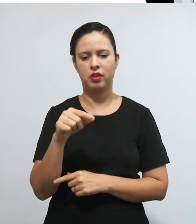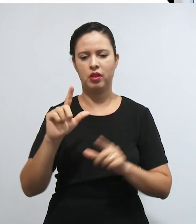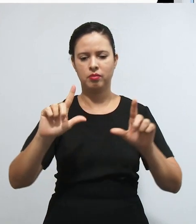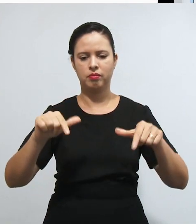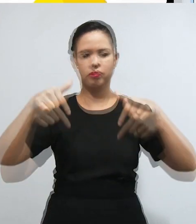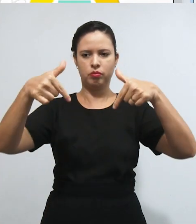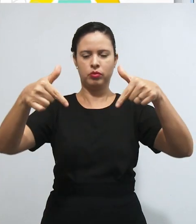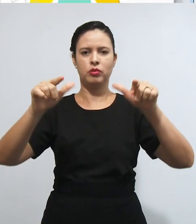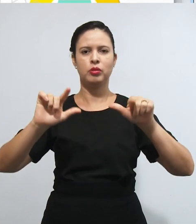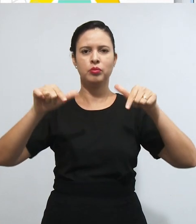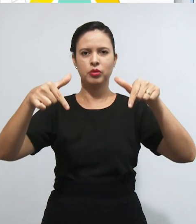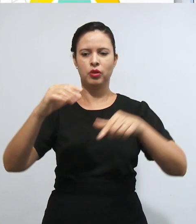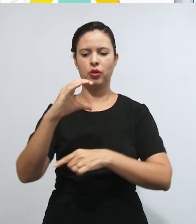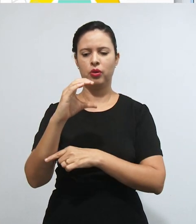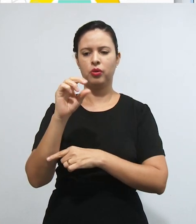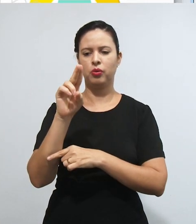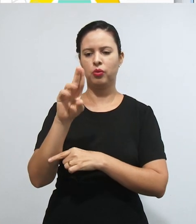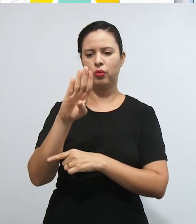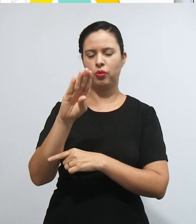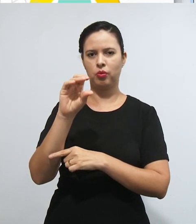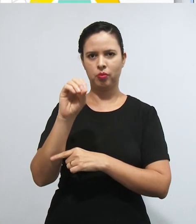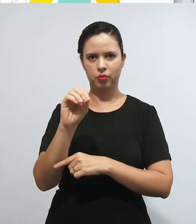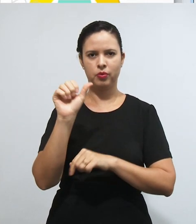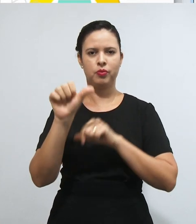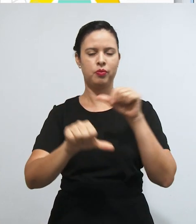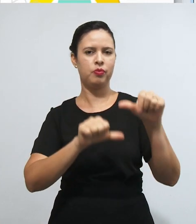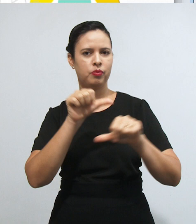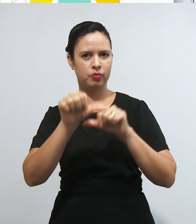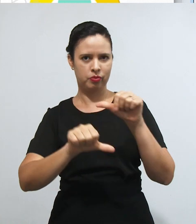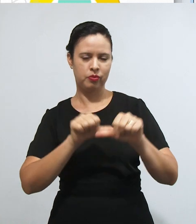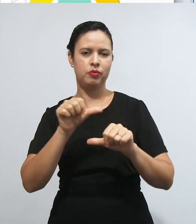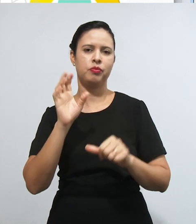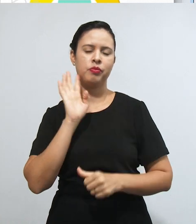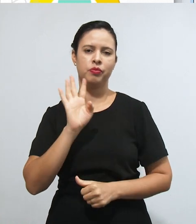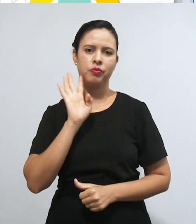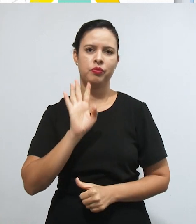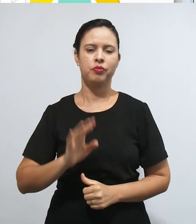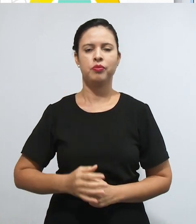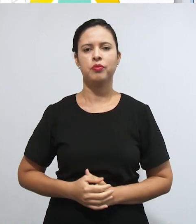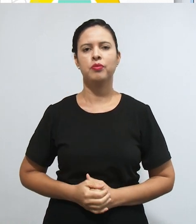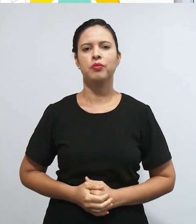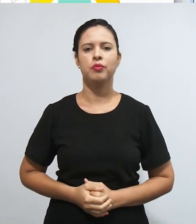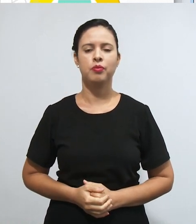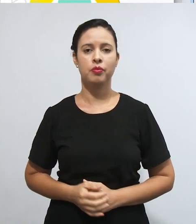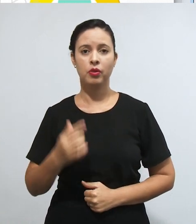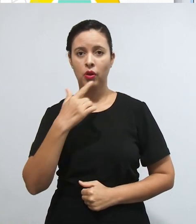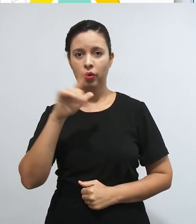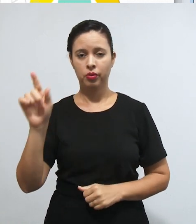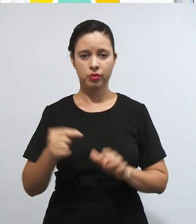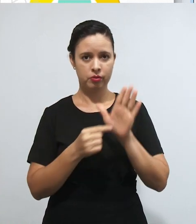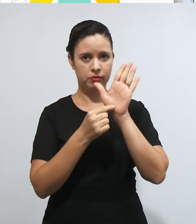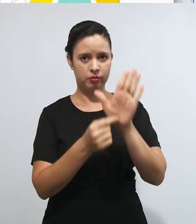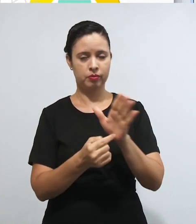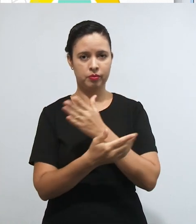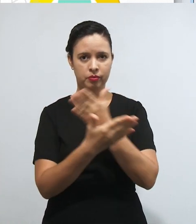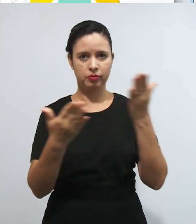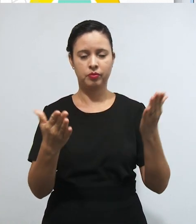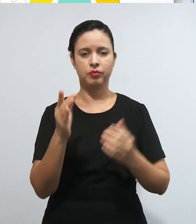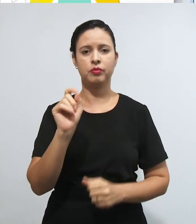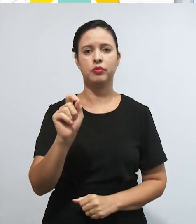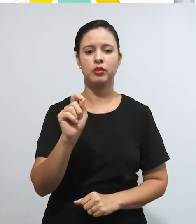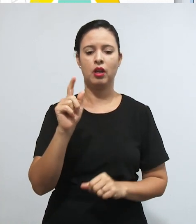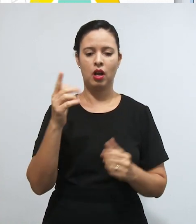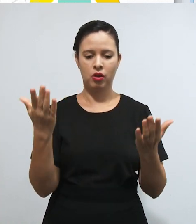baixo, ó, tá? Aí ele faz essa mudancinha bem legal. Outro ponto que eu quero trazer para vocês, já né, na reta final